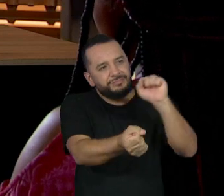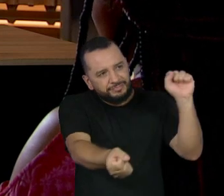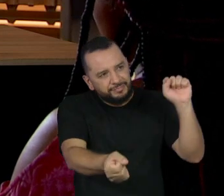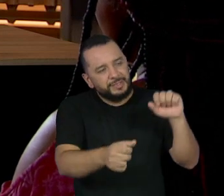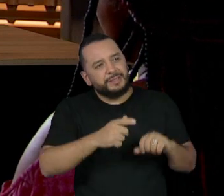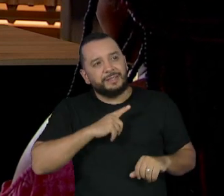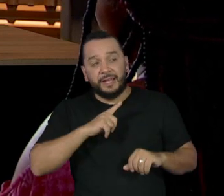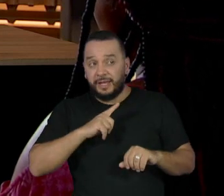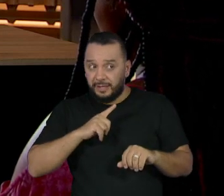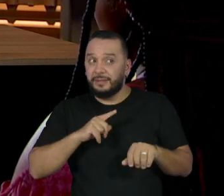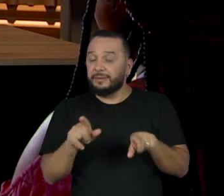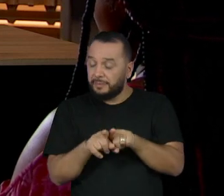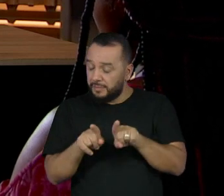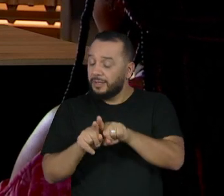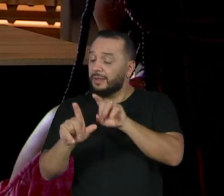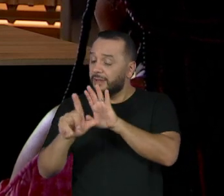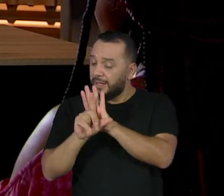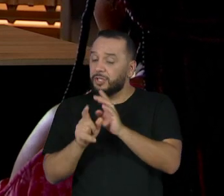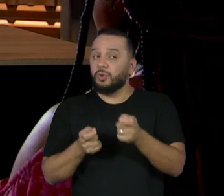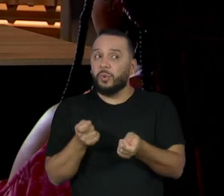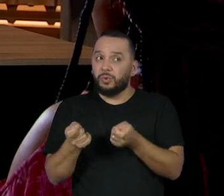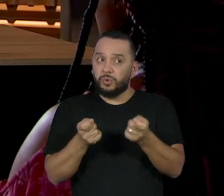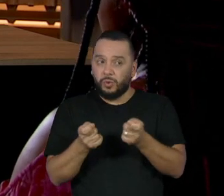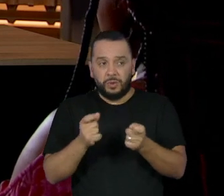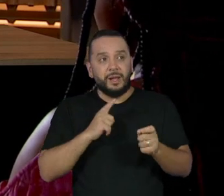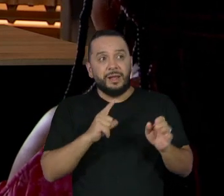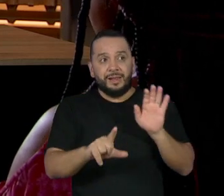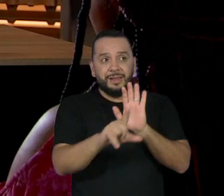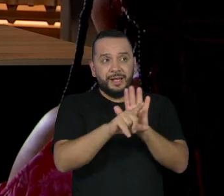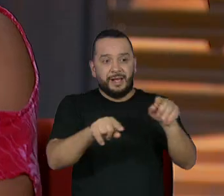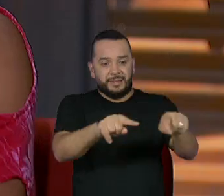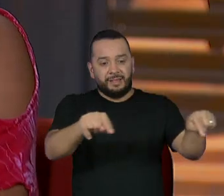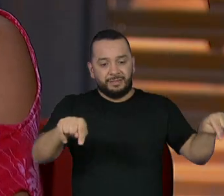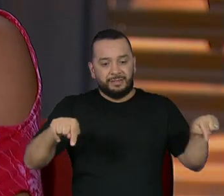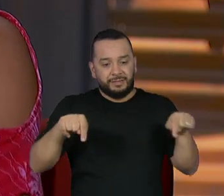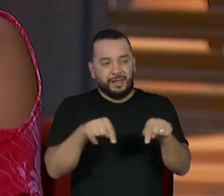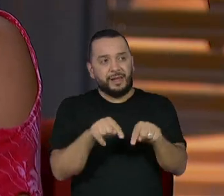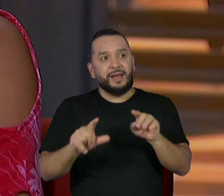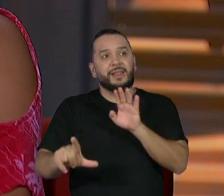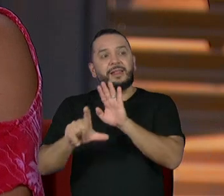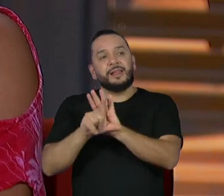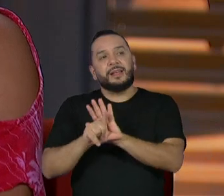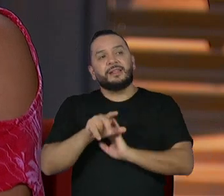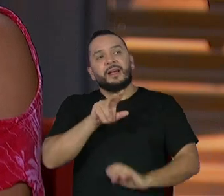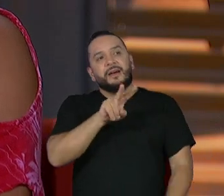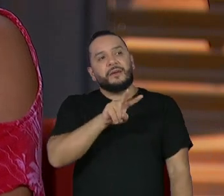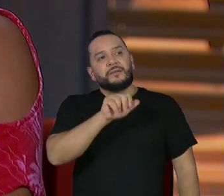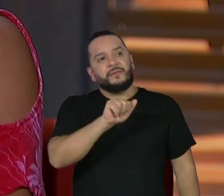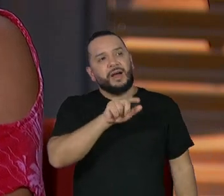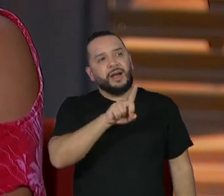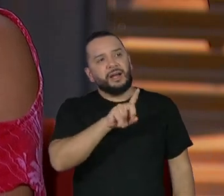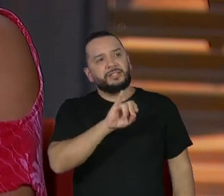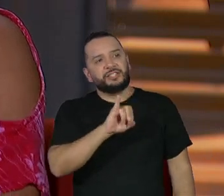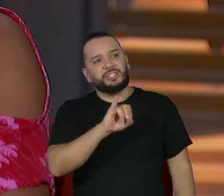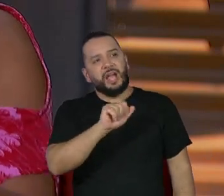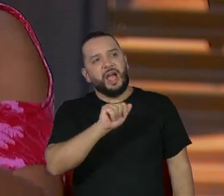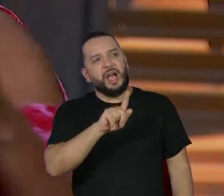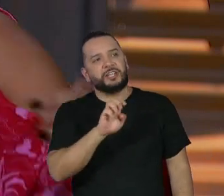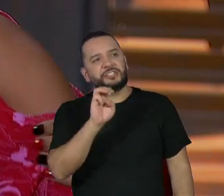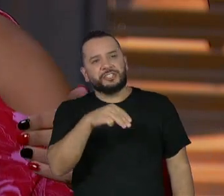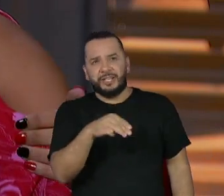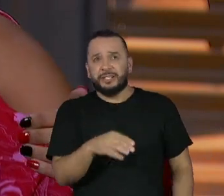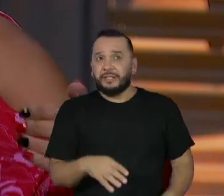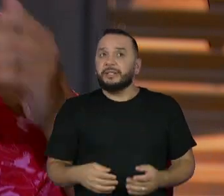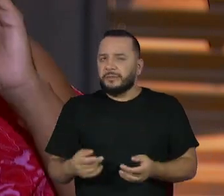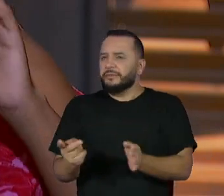Né? A Lei das Terras, a Lei da Vadiagem. Exato. Né? A Lei da Vadiagem, para mim, é uma das mais perversas, porque